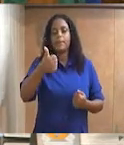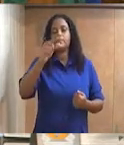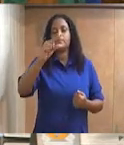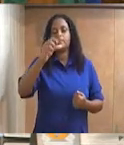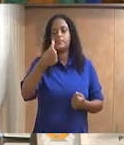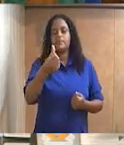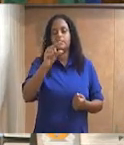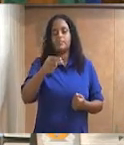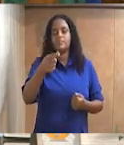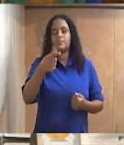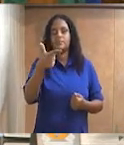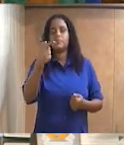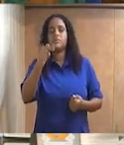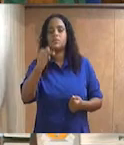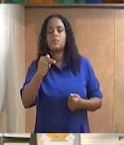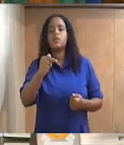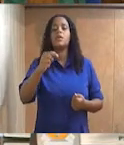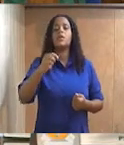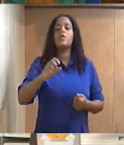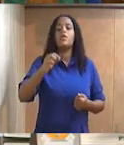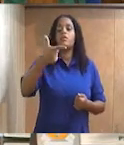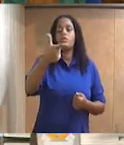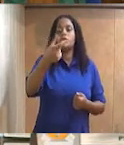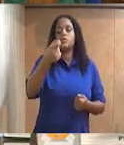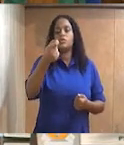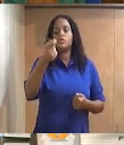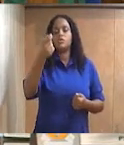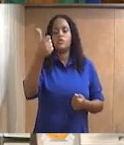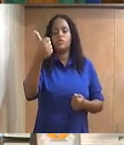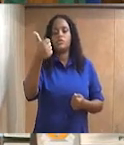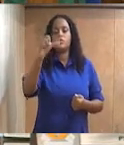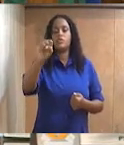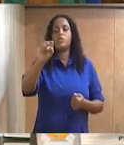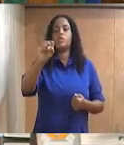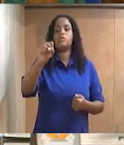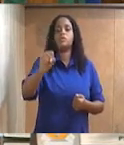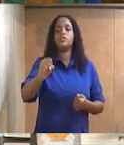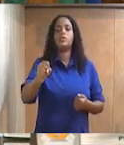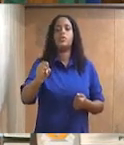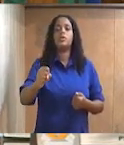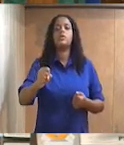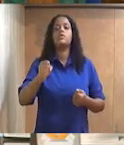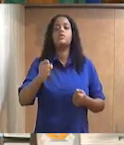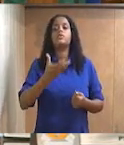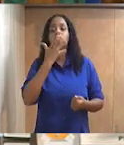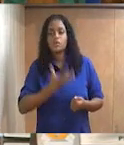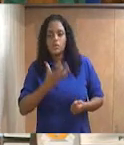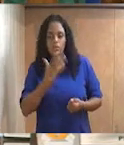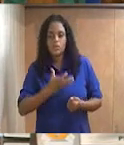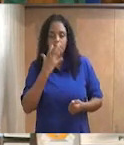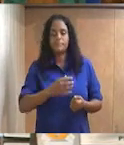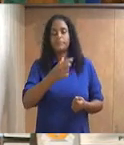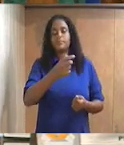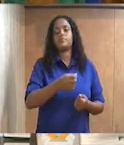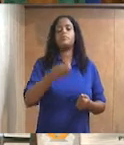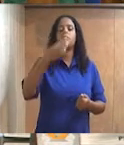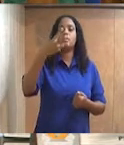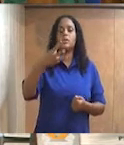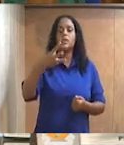1.618, de 28 de dezembro de 2001, e dando outras providências. Projeto de Lei nº